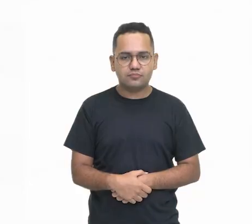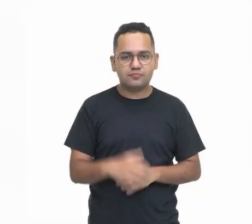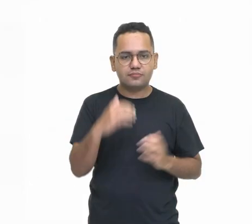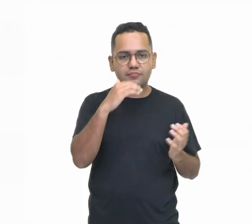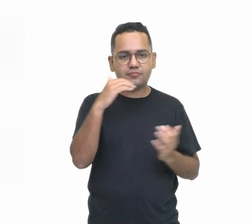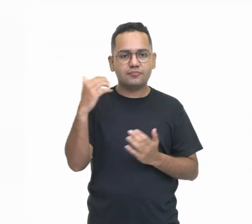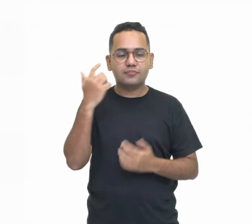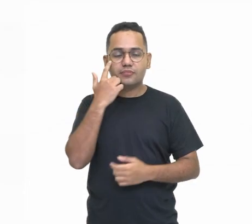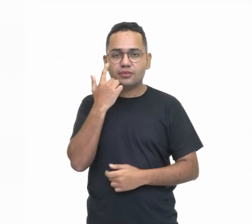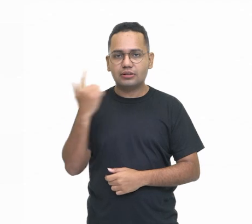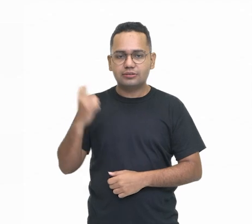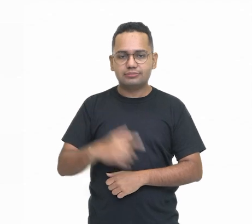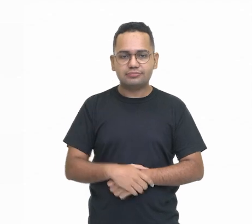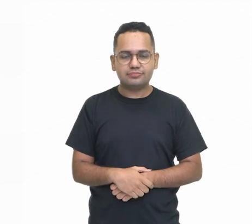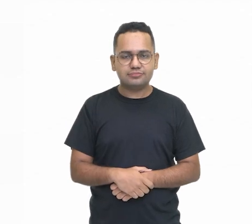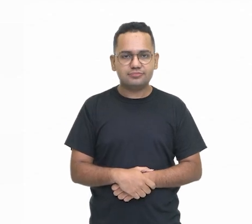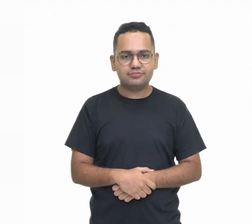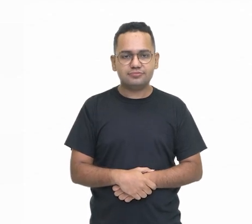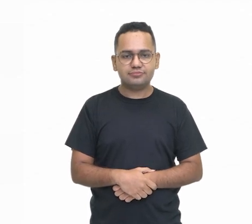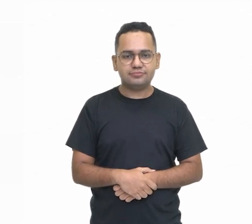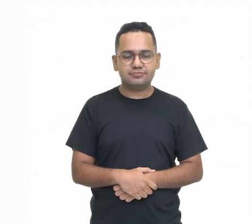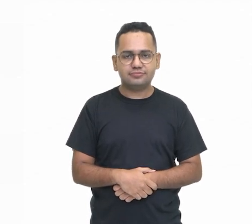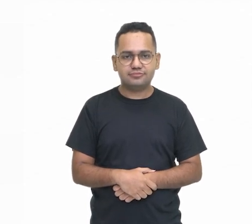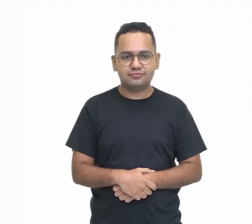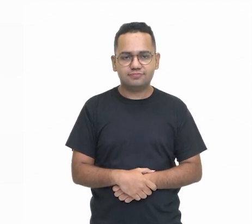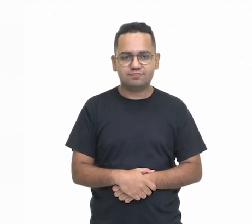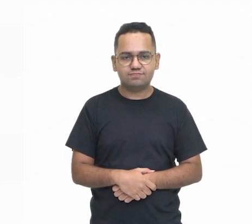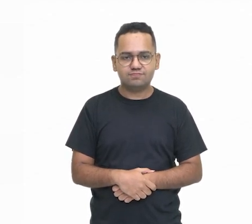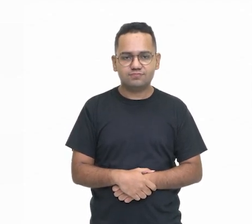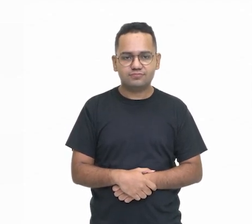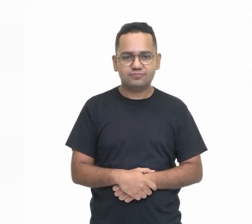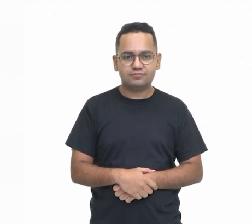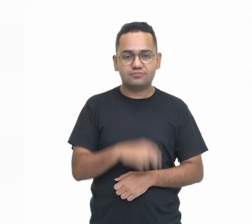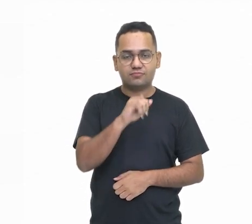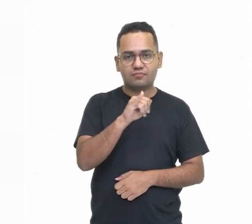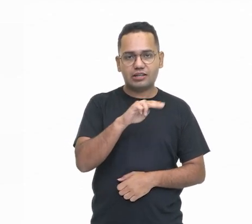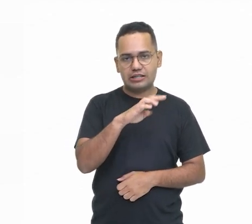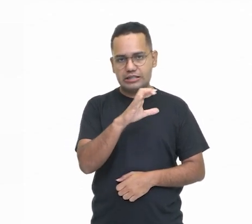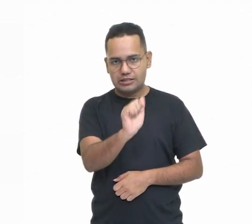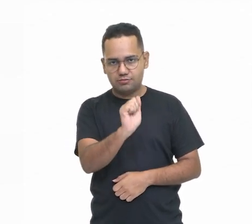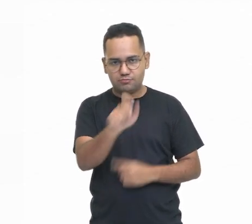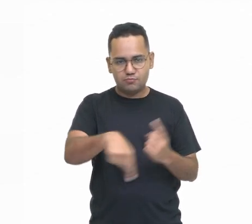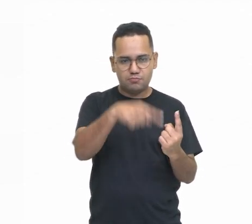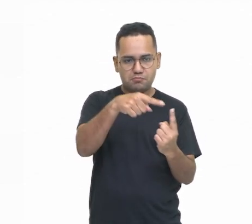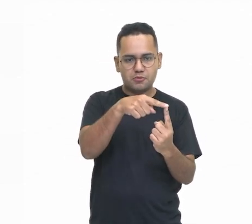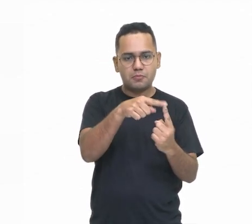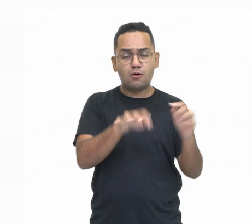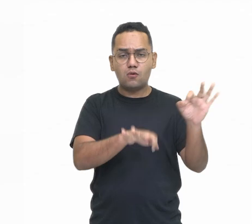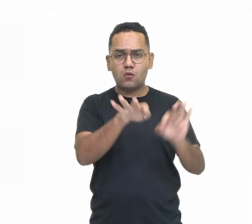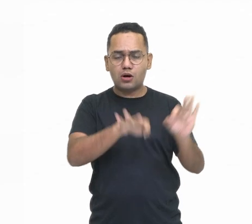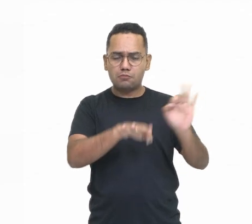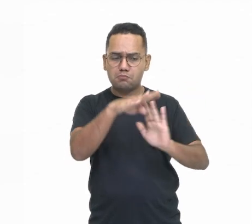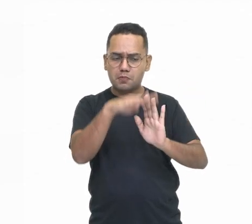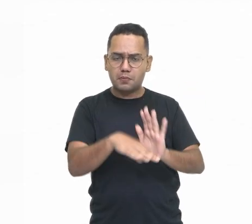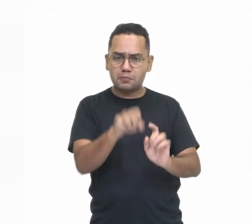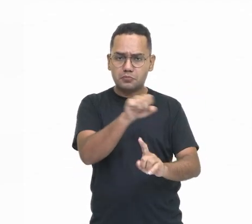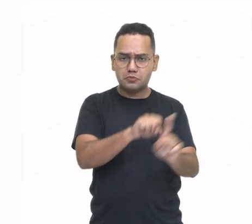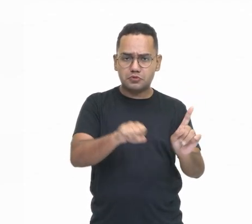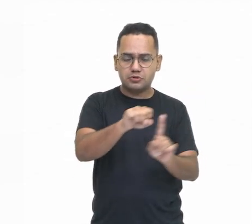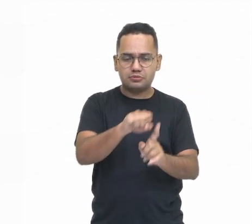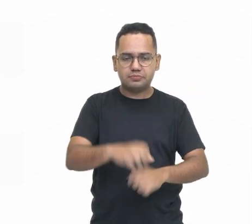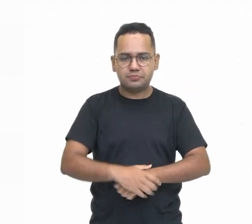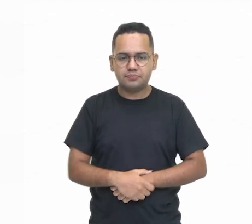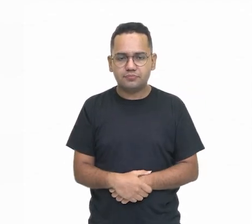Inca. Vamos tratar a respeito da organização social. Tá? A sociedade inca ela